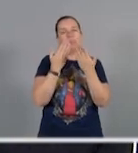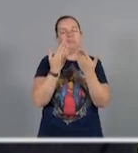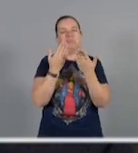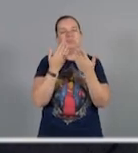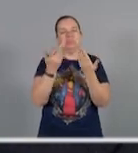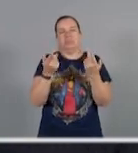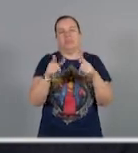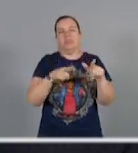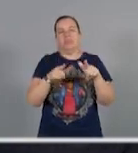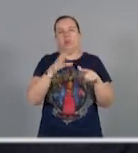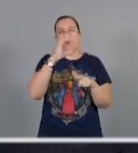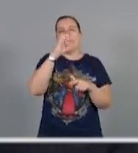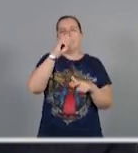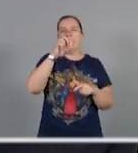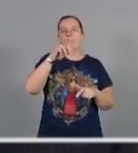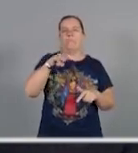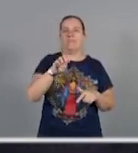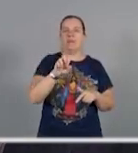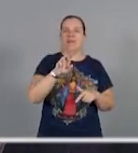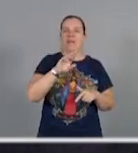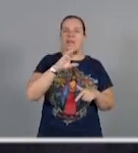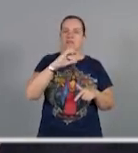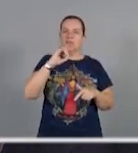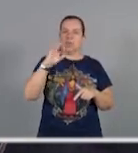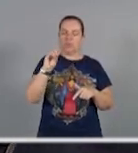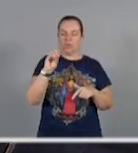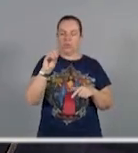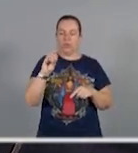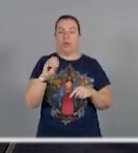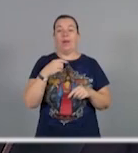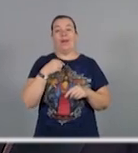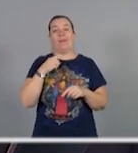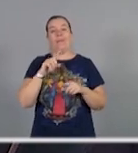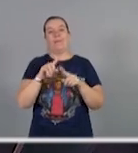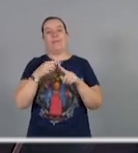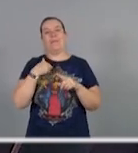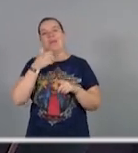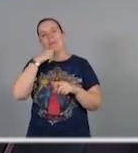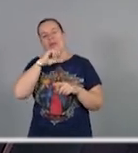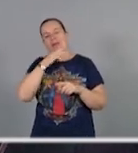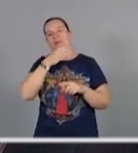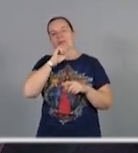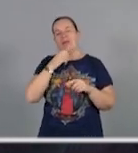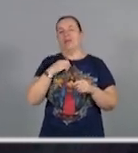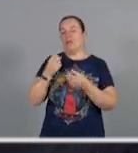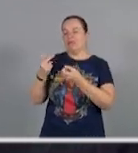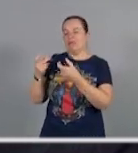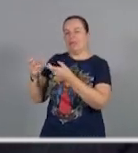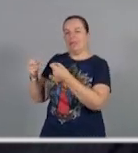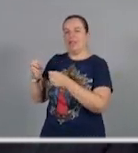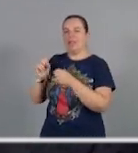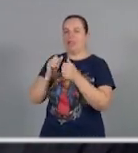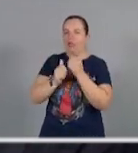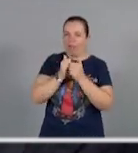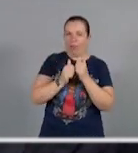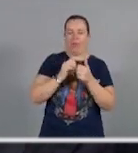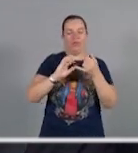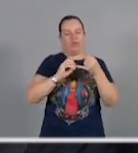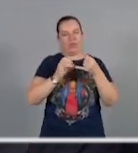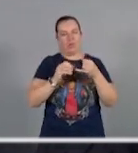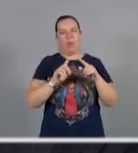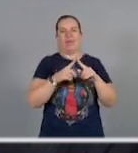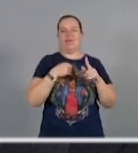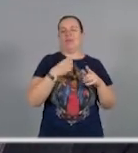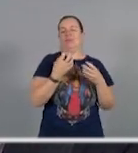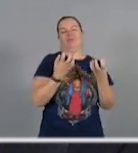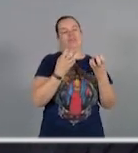vendesse a mensagem do bem. Mas vender não por um dinheiro, com a minha própria